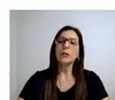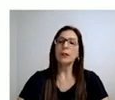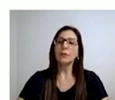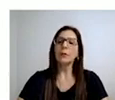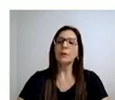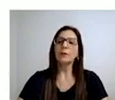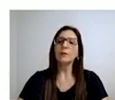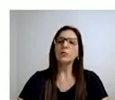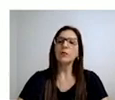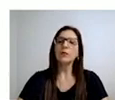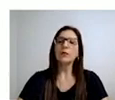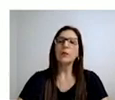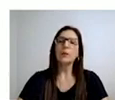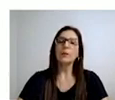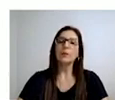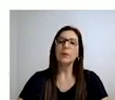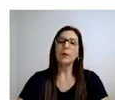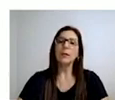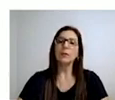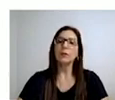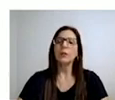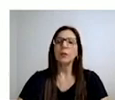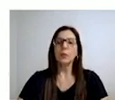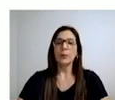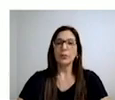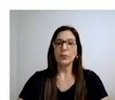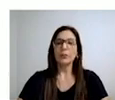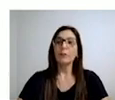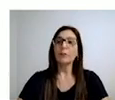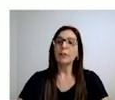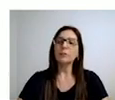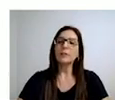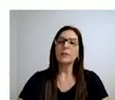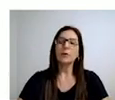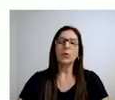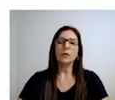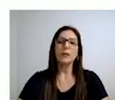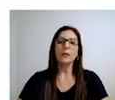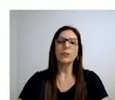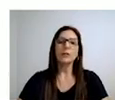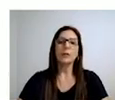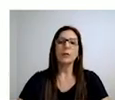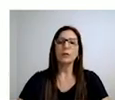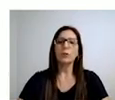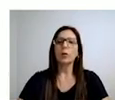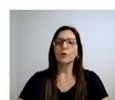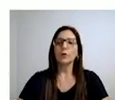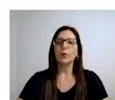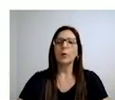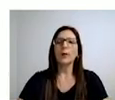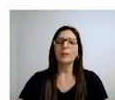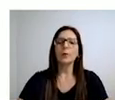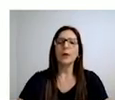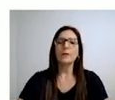o gameta masculino até o gameta feminino, permitindo que a fecundação ocorra dentro do interior do óvulo, que é uma